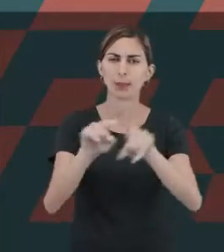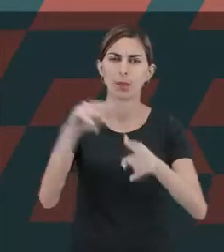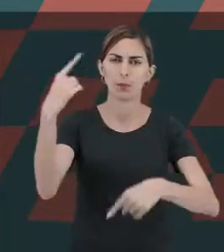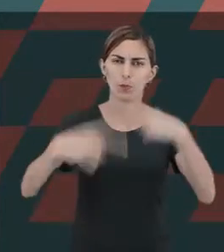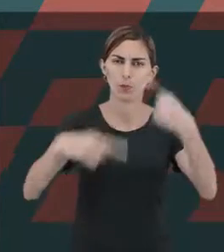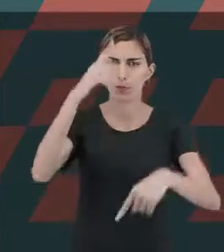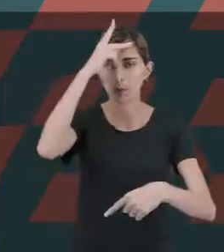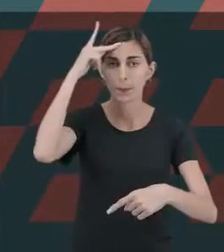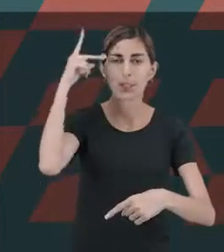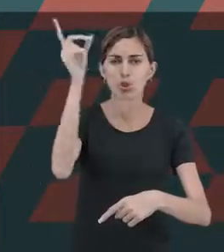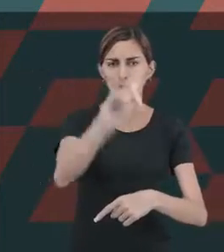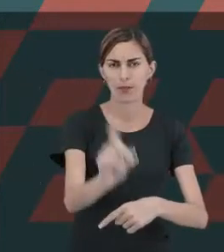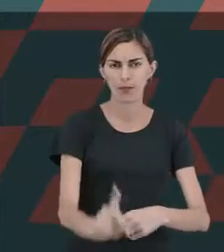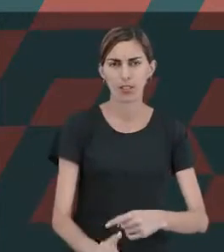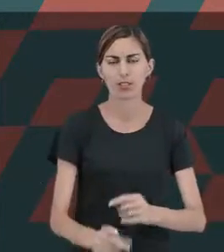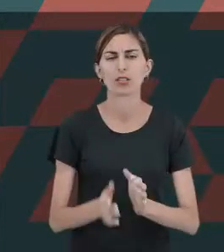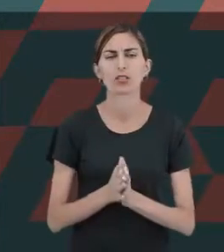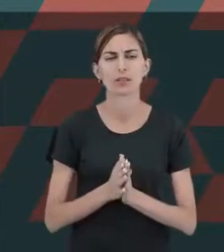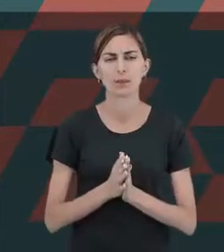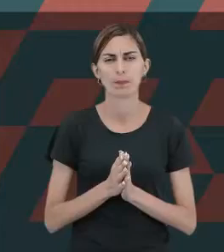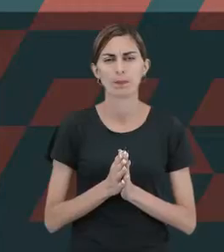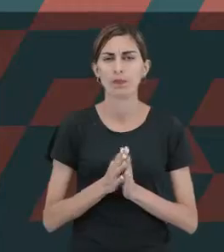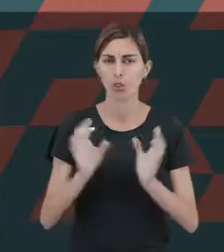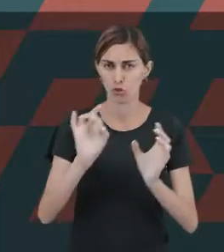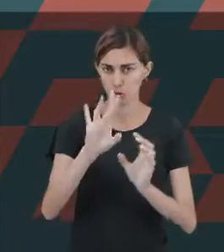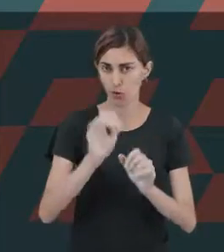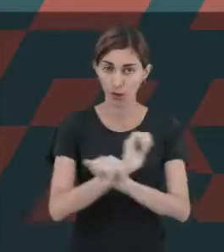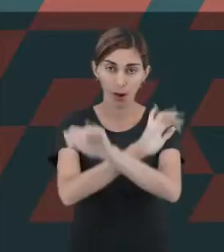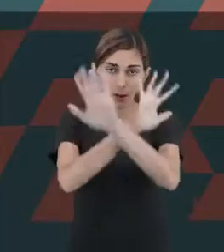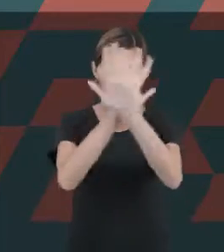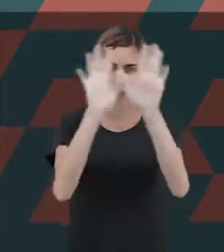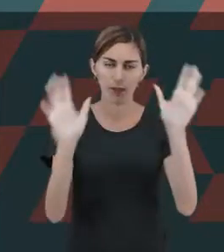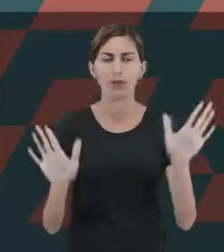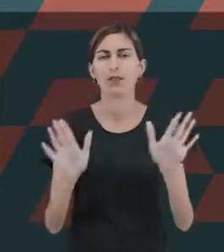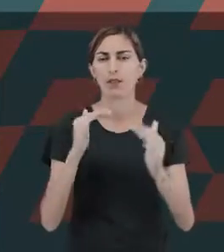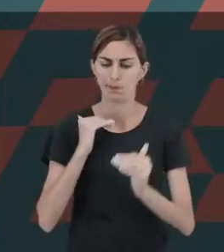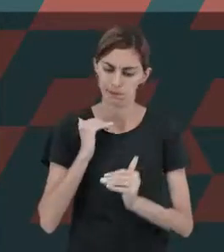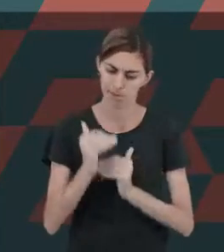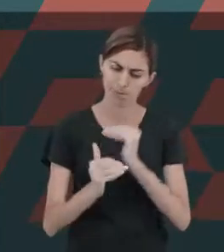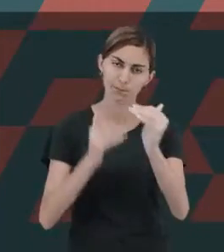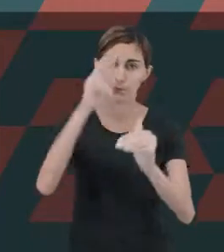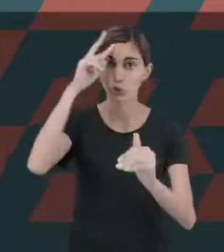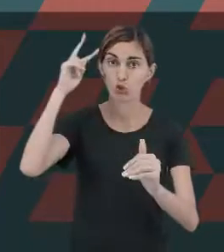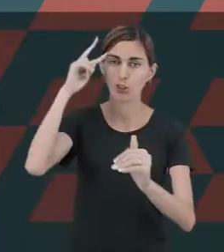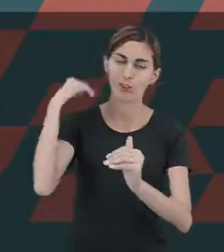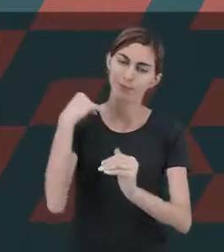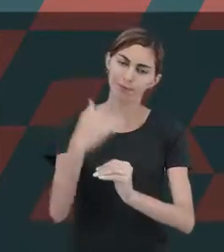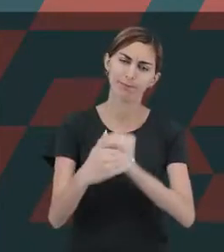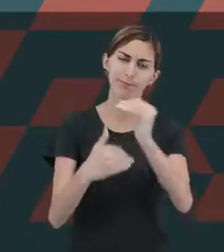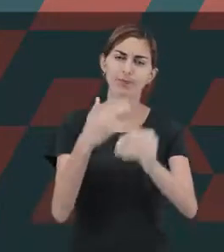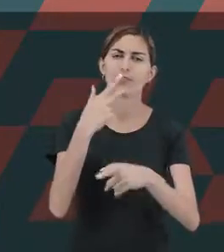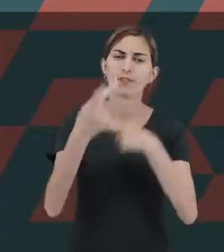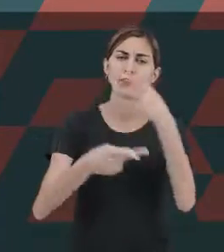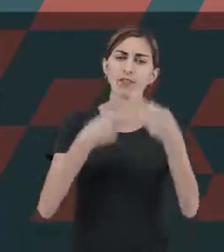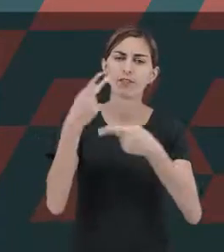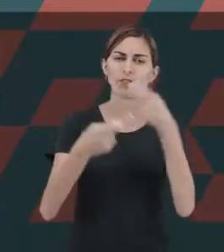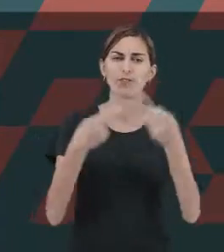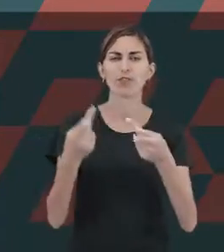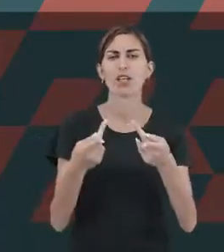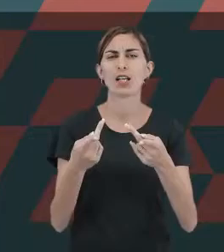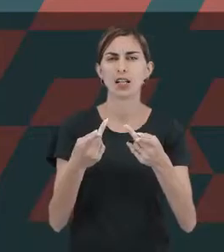política da pessoa com deficiência. Só para a gente clarear esse percurso histórico, nós precisamos falar um pouquinho sobre